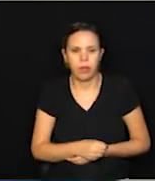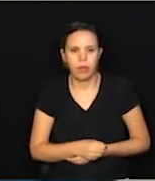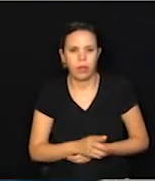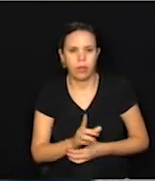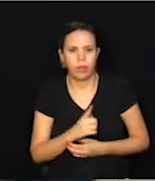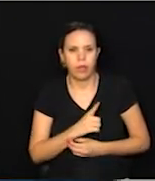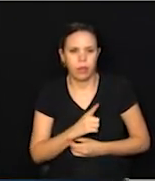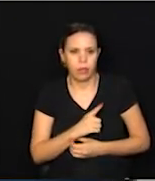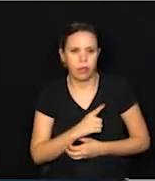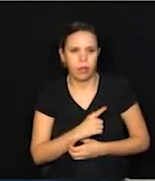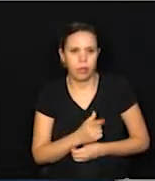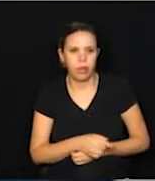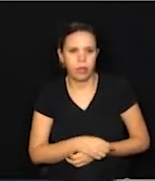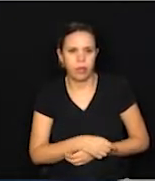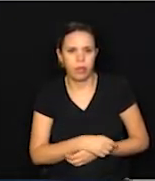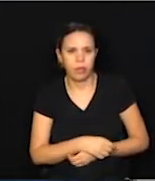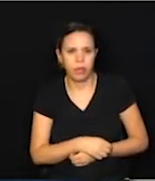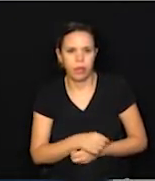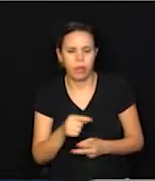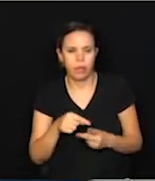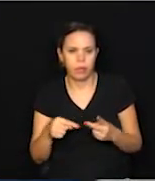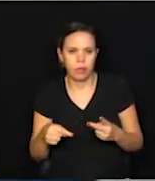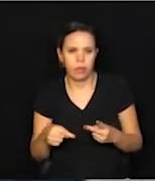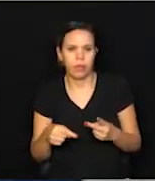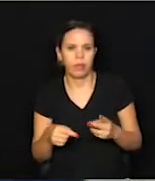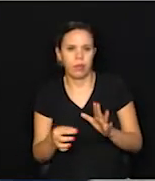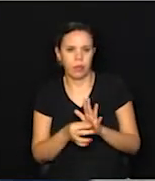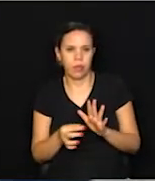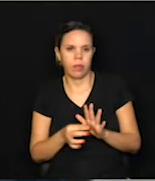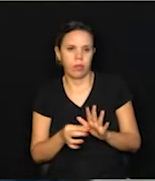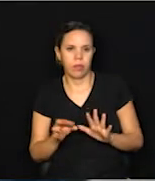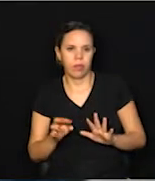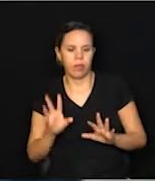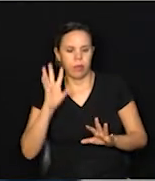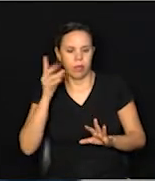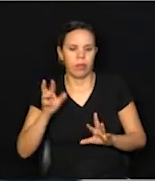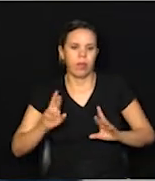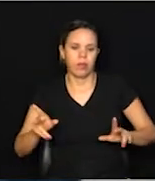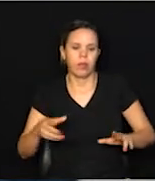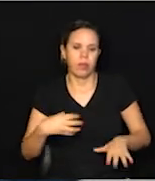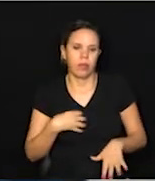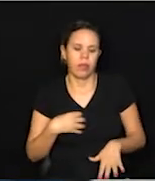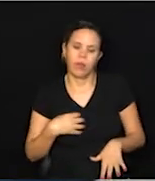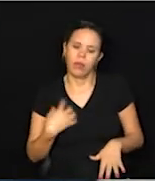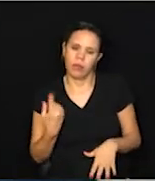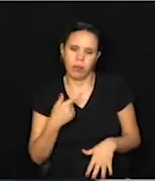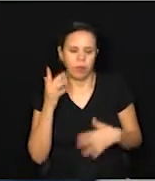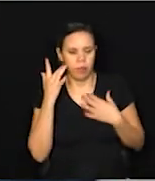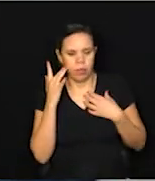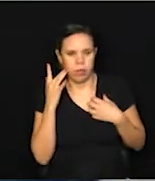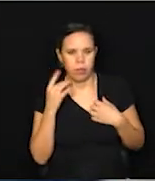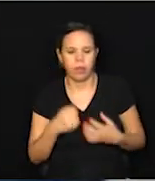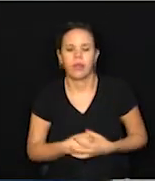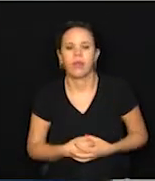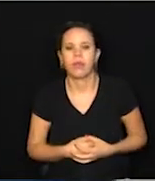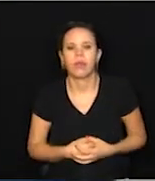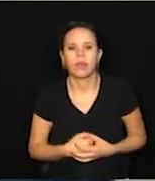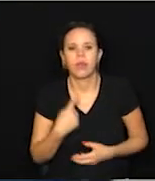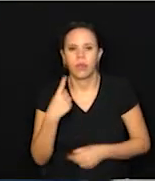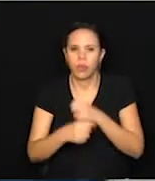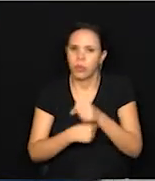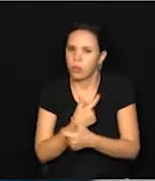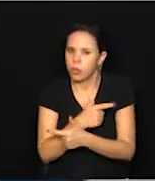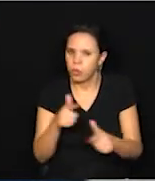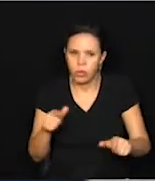Existem... os dois lados entendem que tem motivo suficiente, mas a gente acha que 1 ano sem